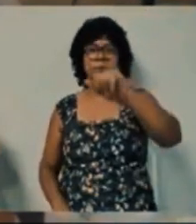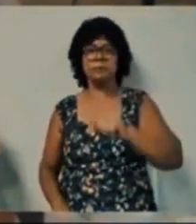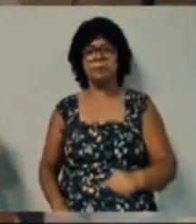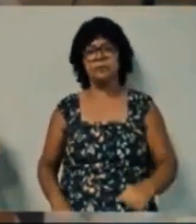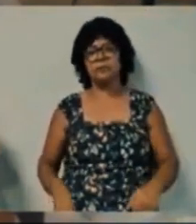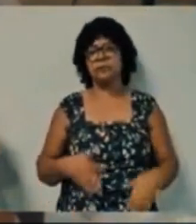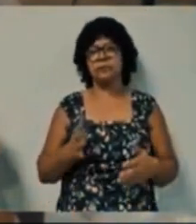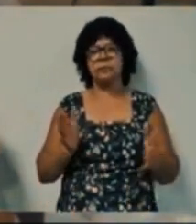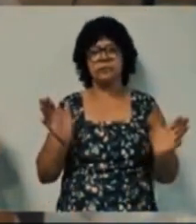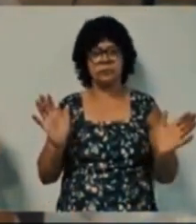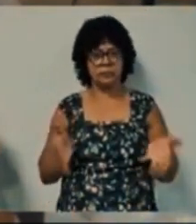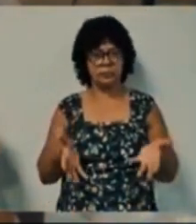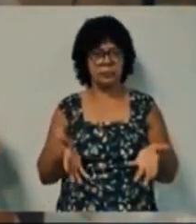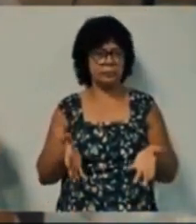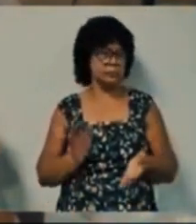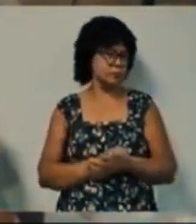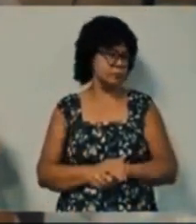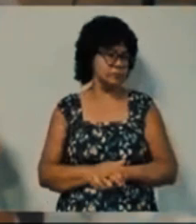deseja hoje